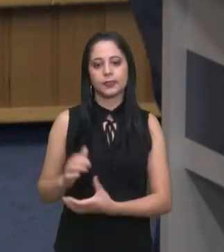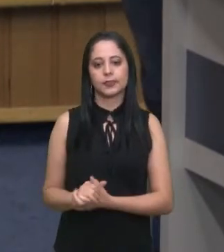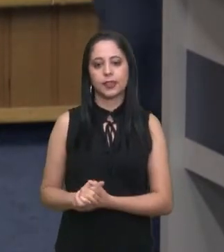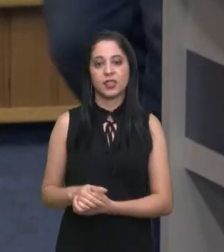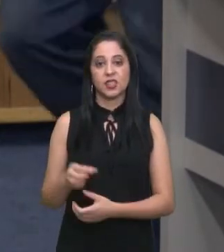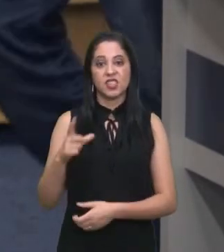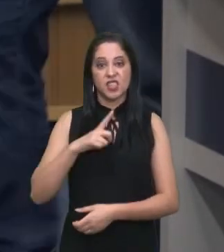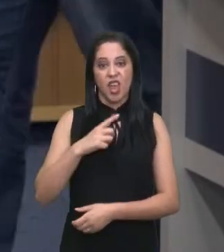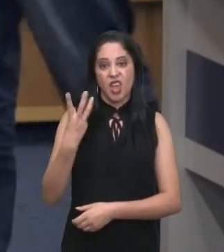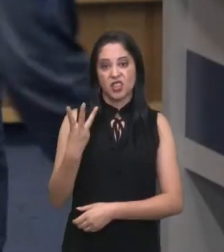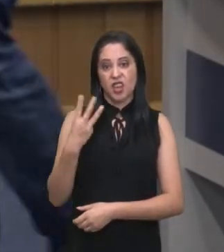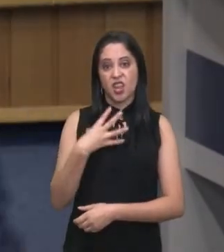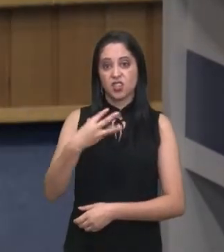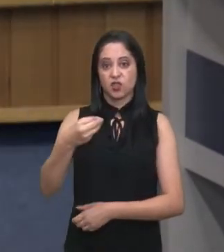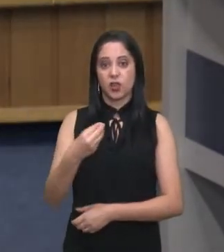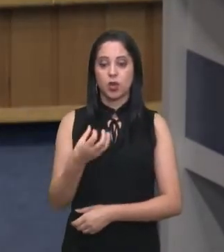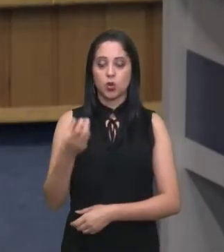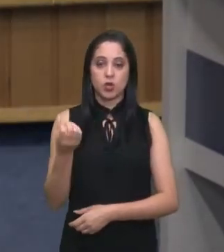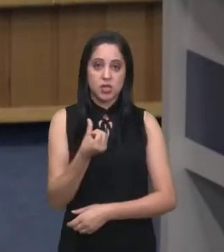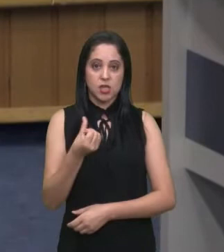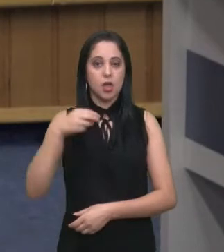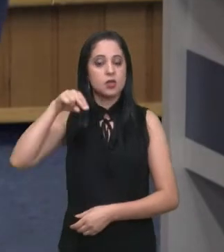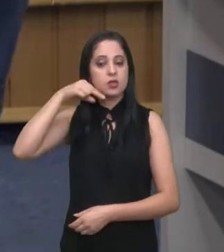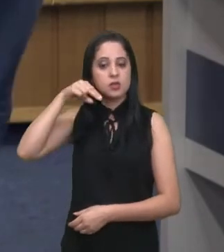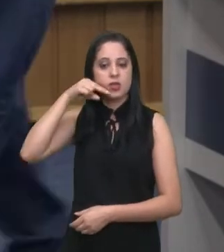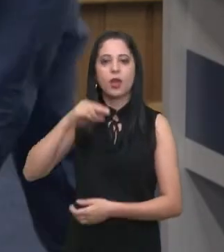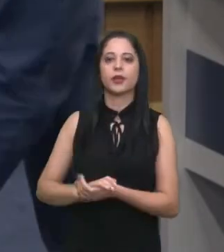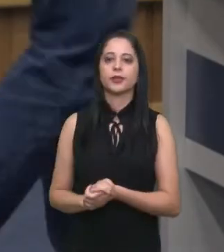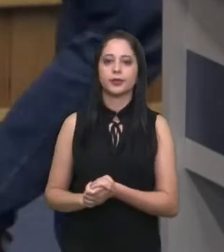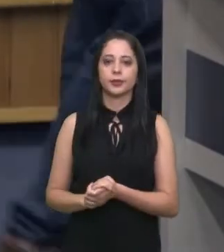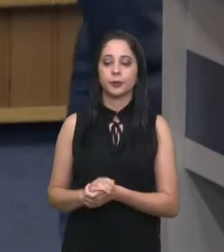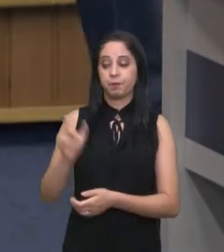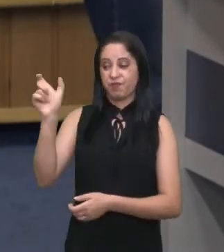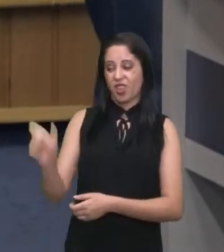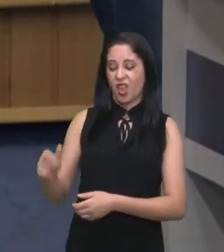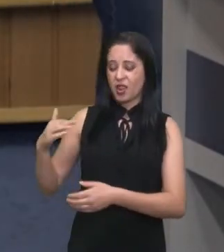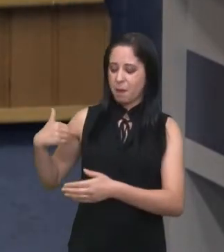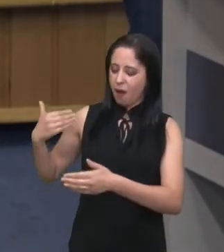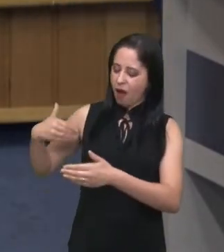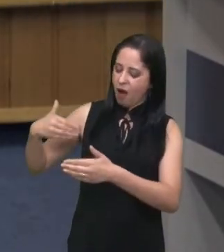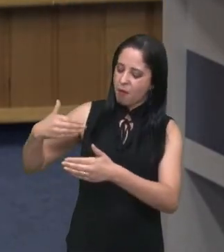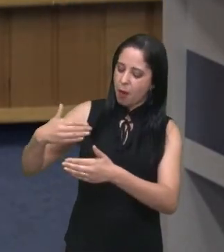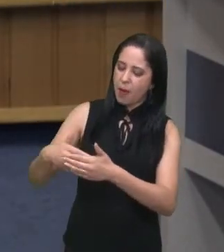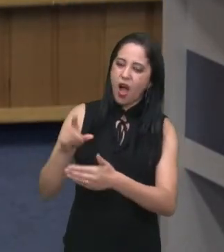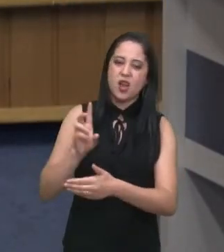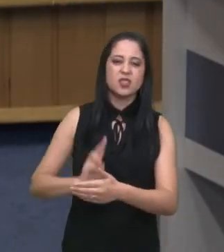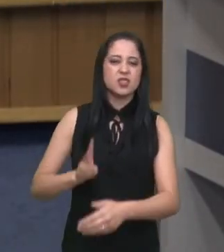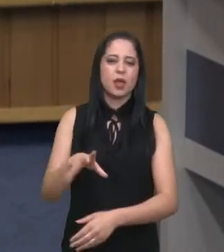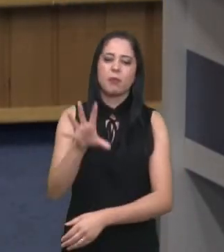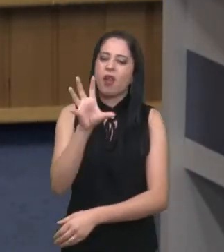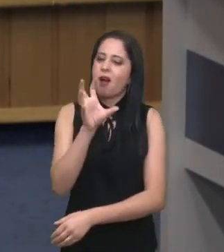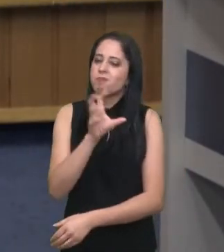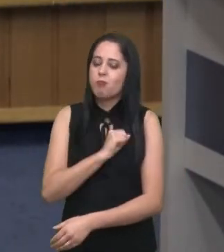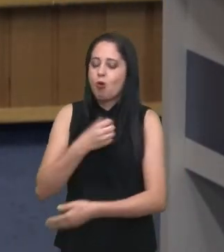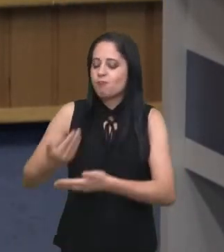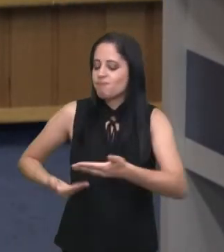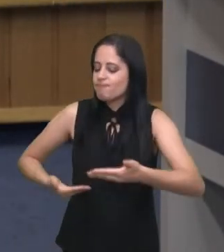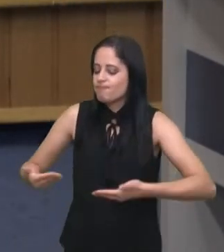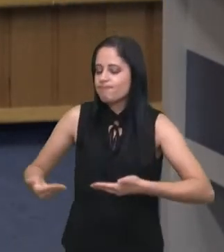3 filhos e 6 netos. Ao longo de sua trajetória, que só foi de amor e serviço ao próximo, o